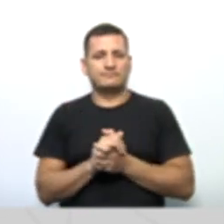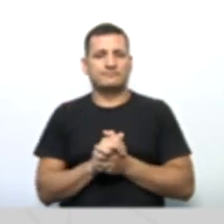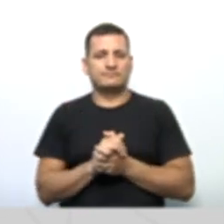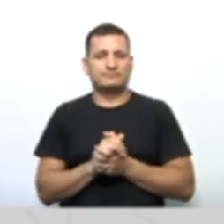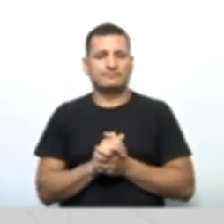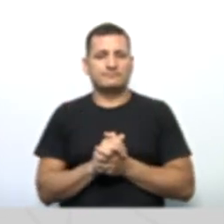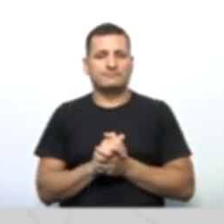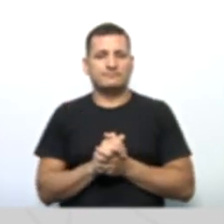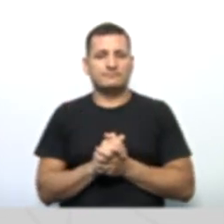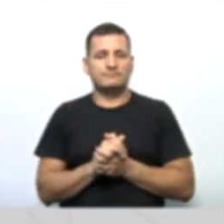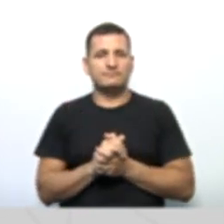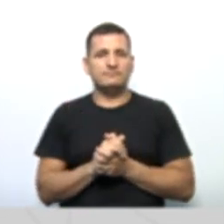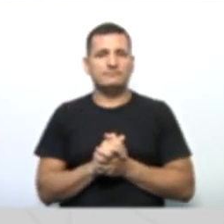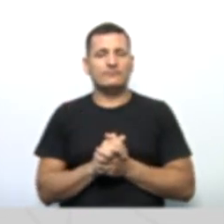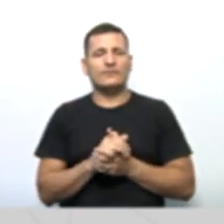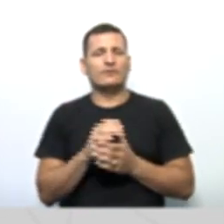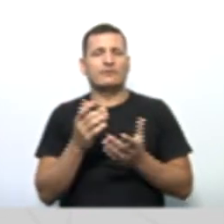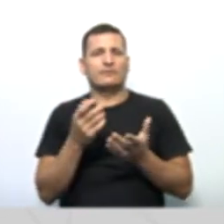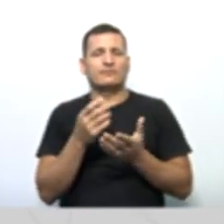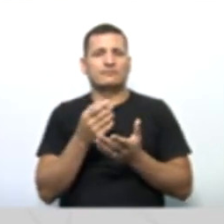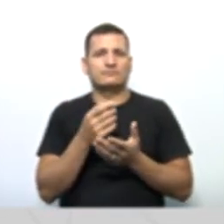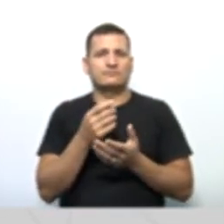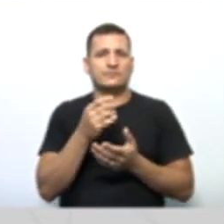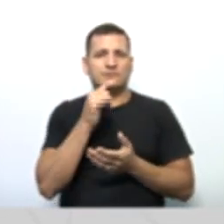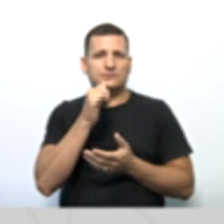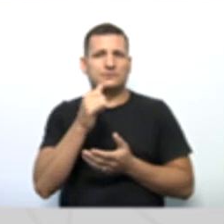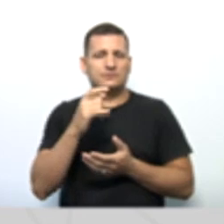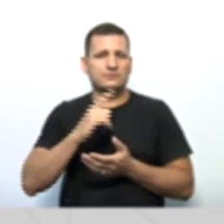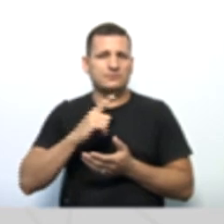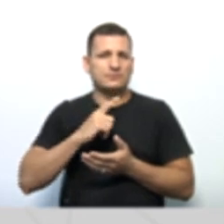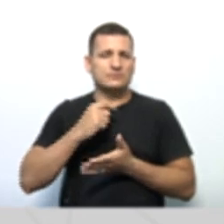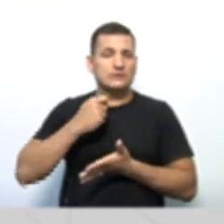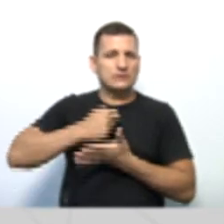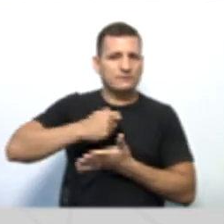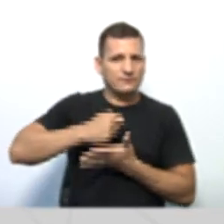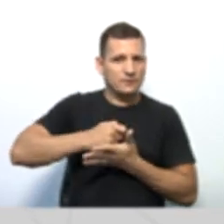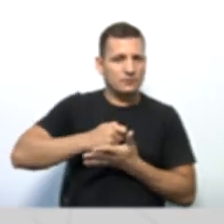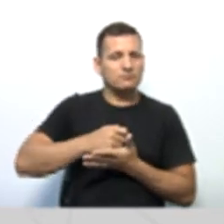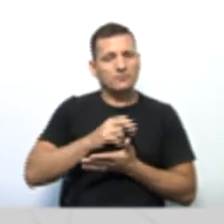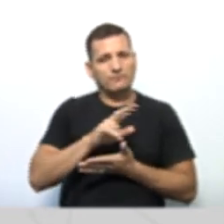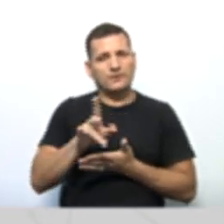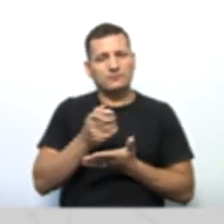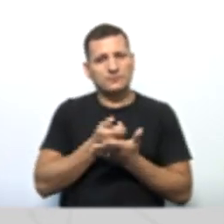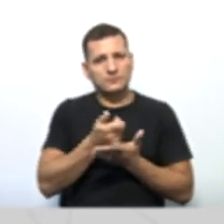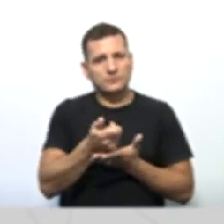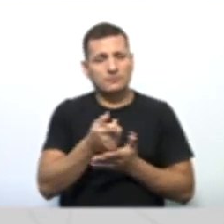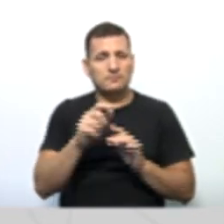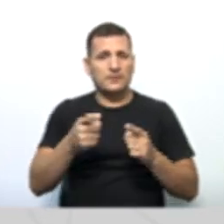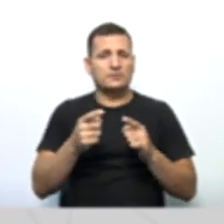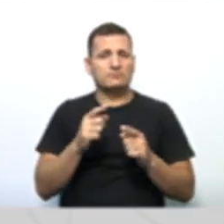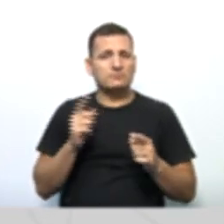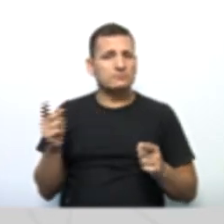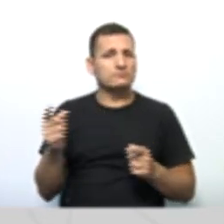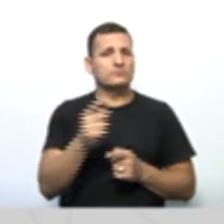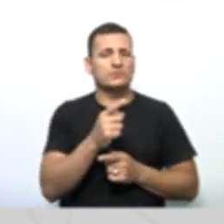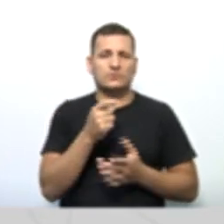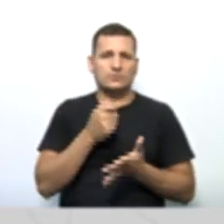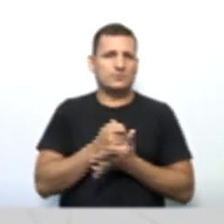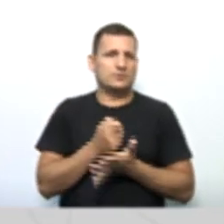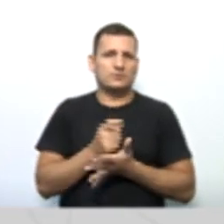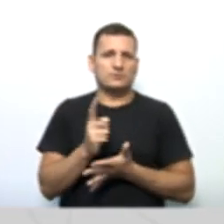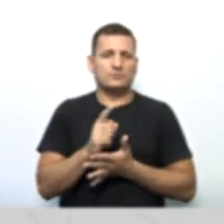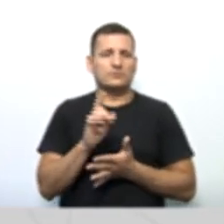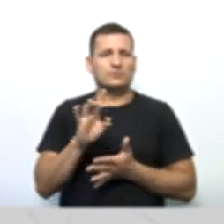agir pelo dever. Então, isso é um valor que a empresa vai seguir. Ou seja, ninguém vai ser obrigado. A gente vai querer vivenciar as